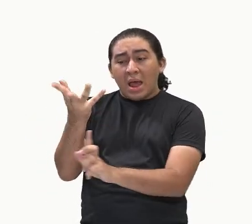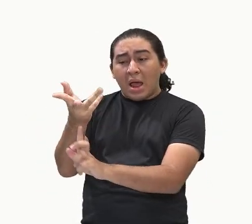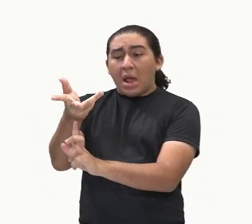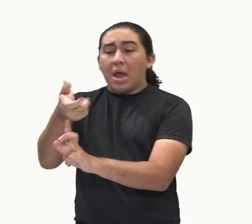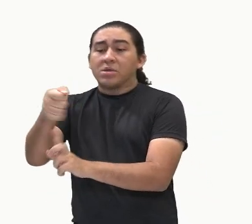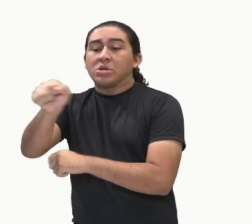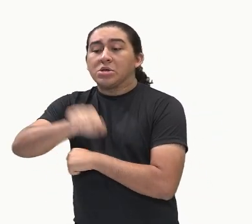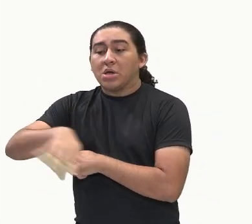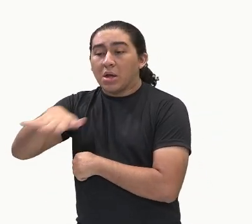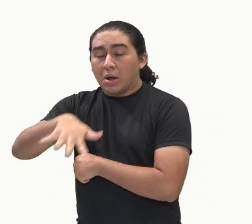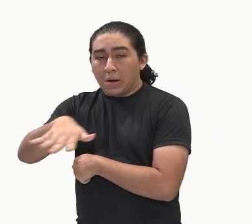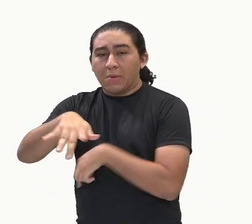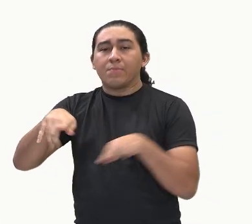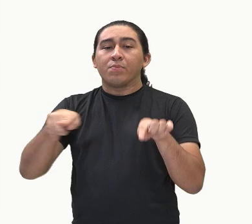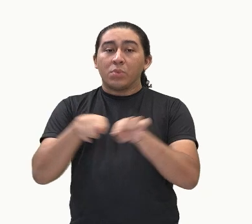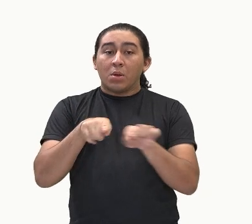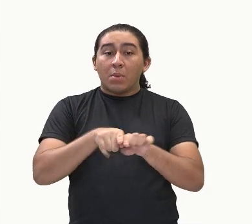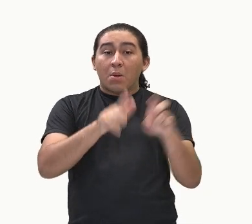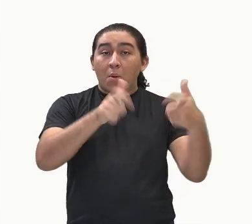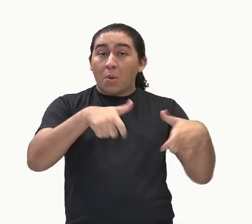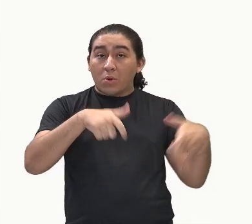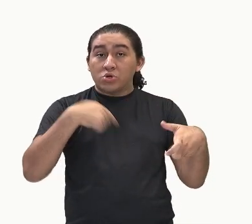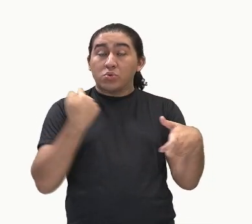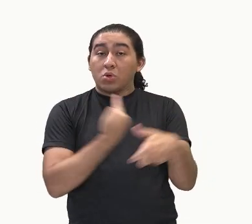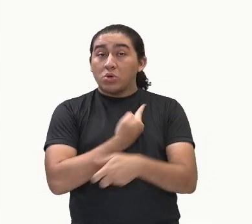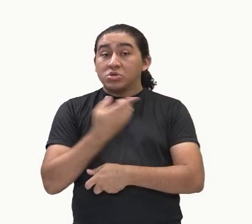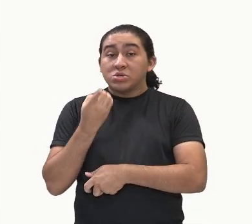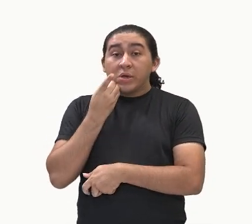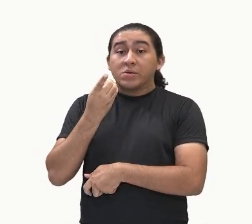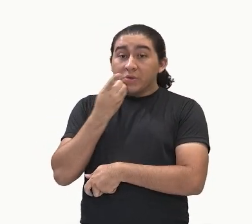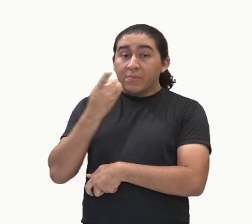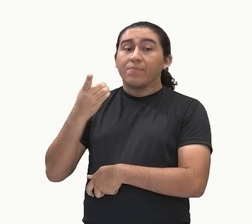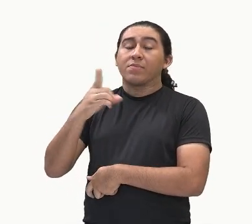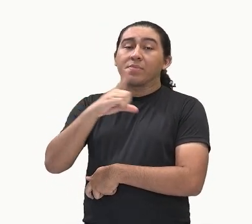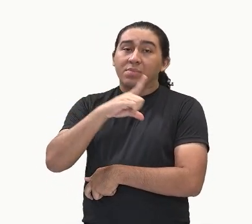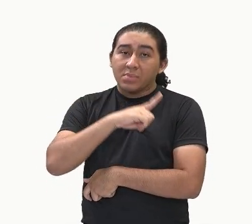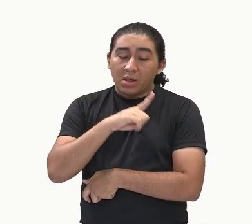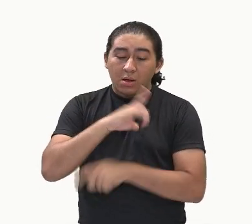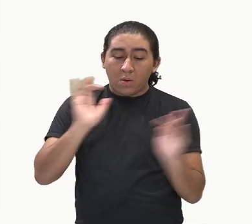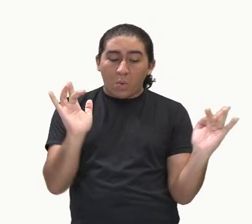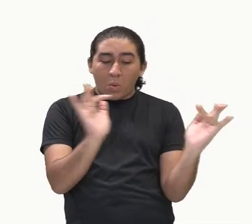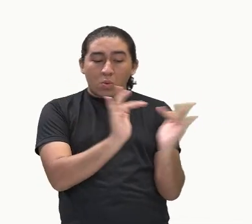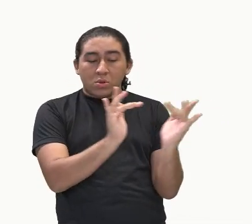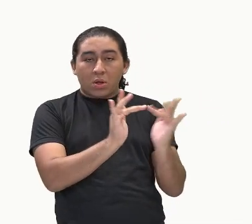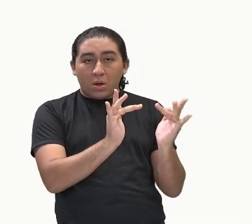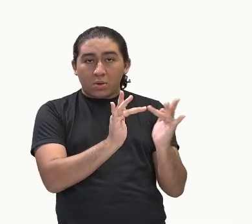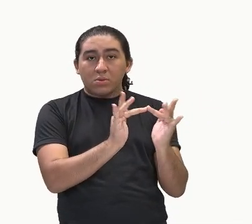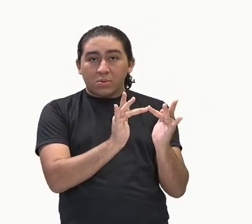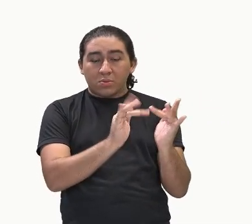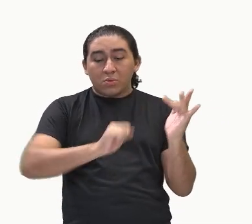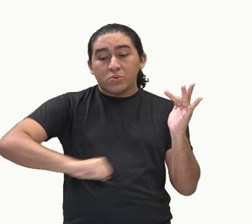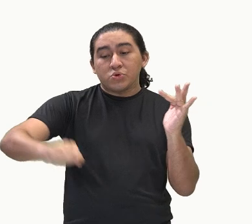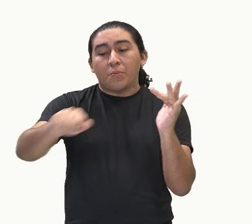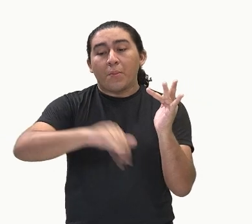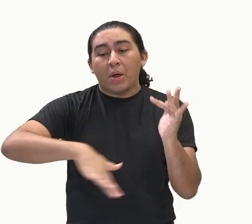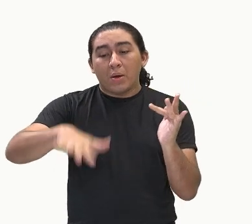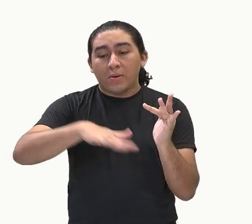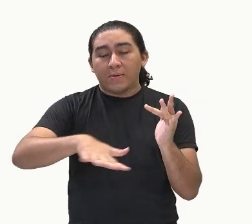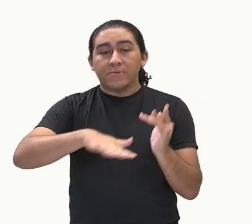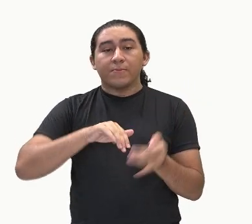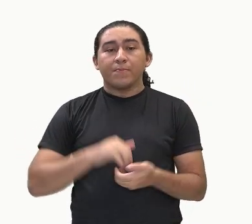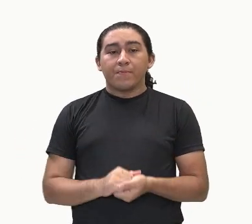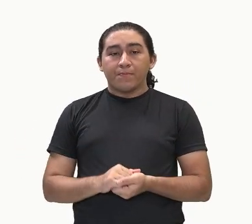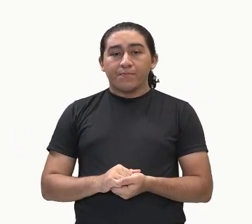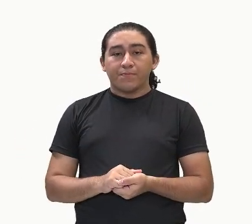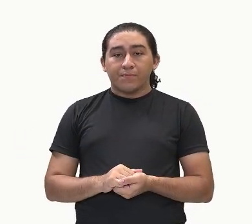em geral, mas no nosso cotidiano, estamos conectados com o meio ambiente. Ocorre a influência